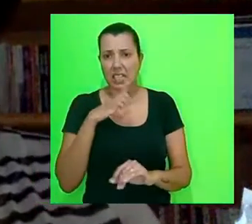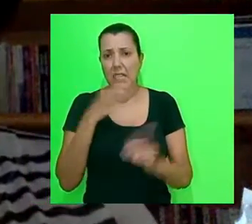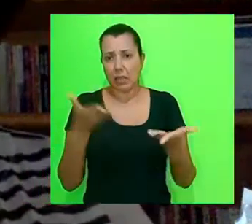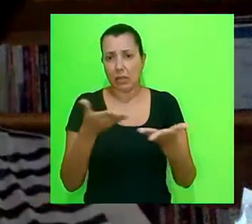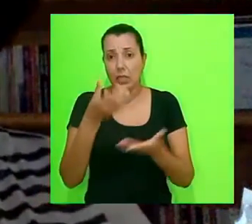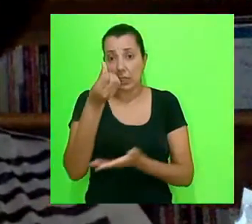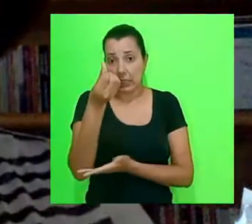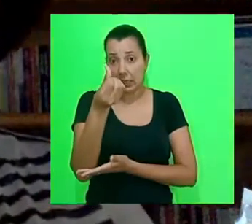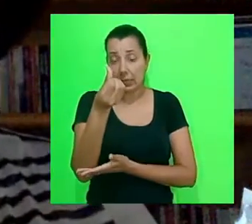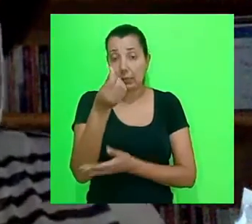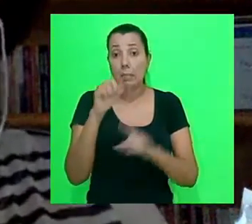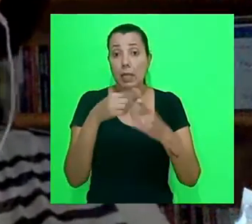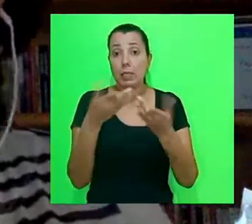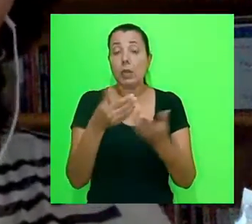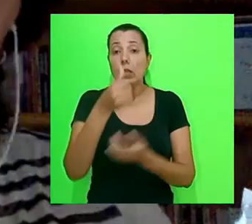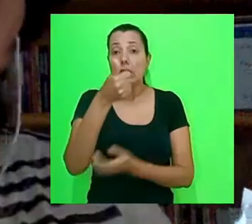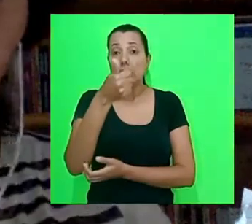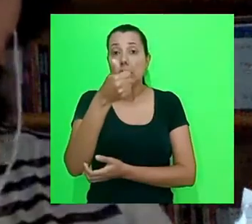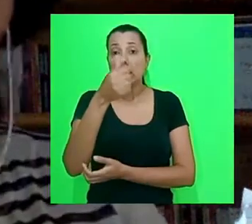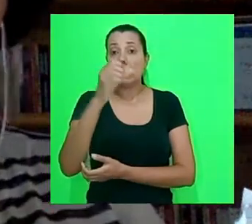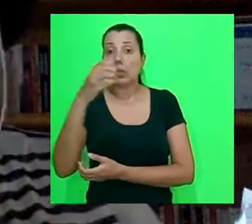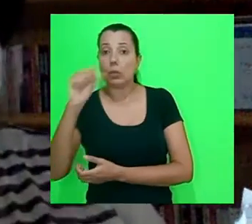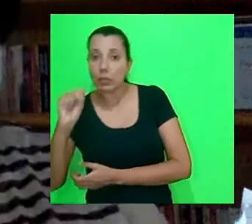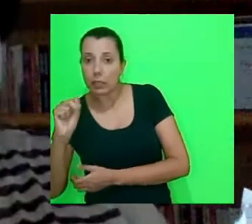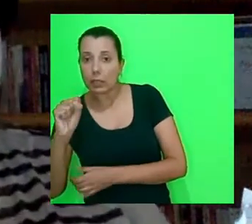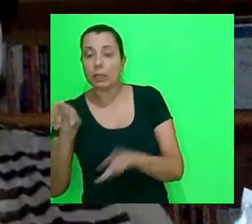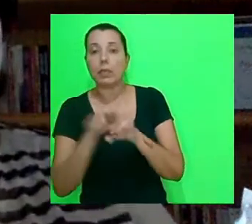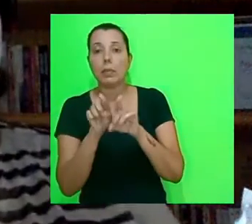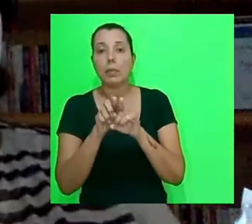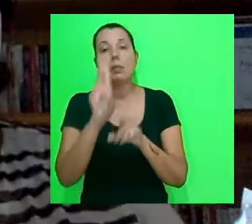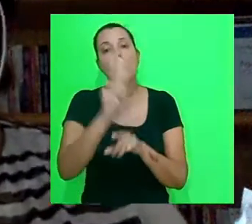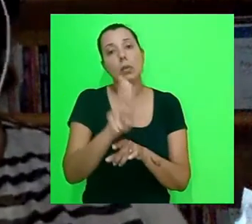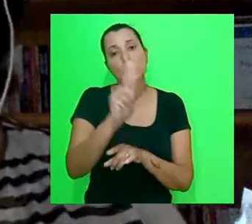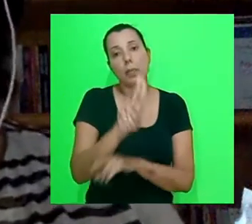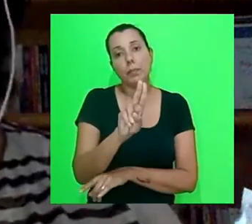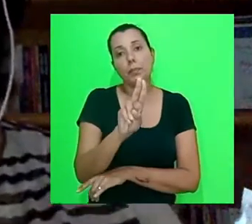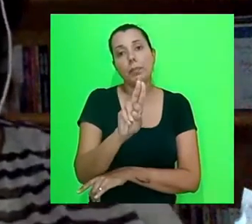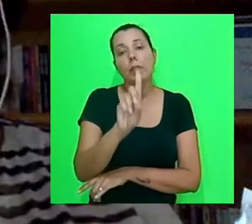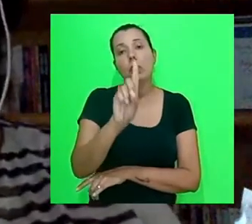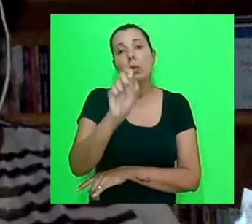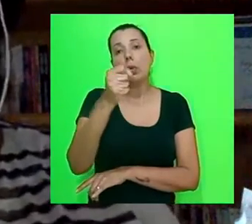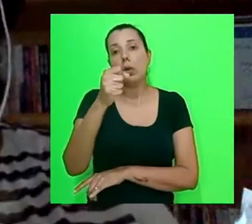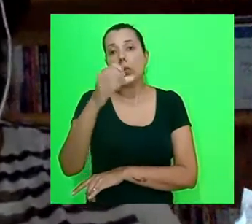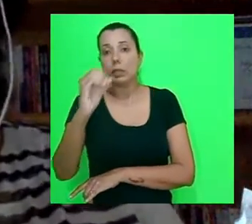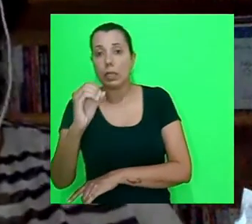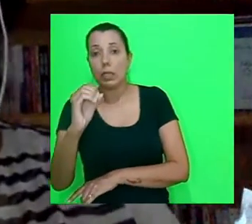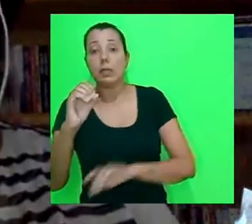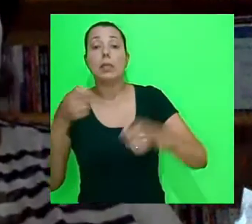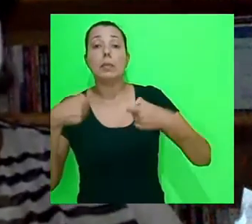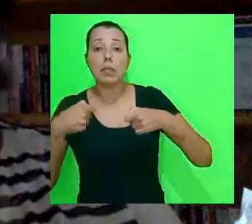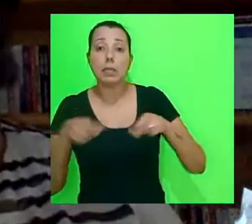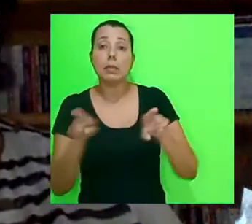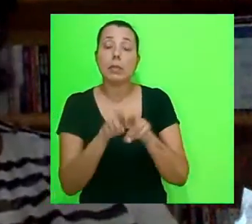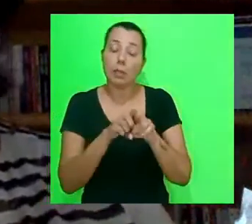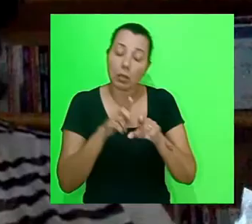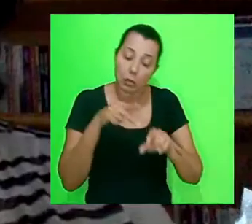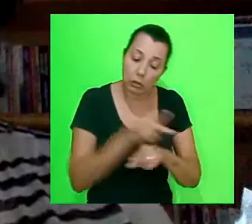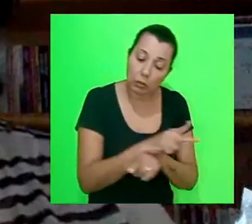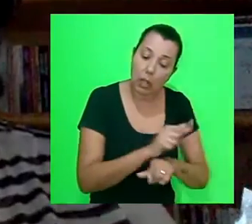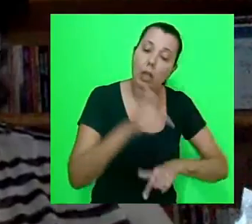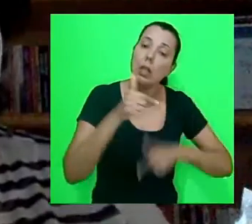medidas protetivas tomadas, que já foram definidas, que eles possam ser, que essas medidas possam